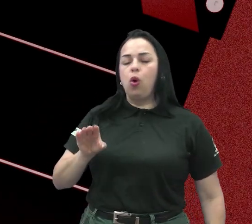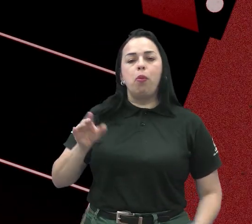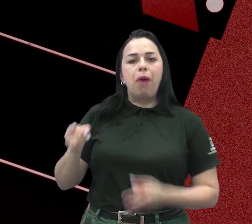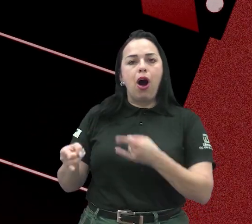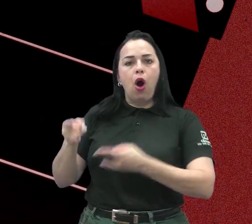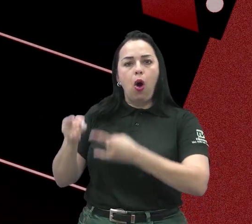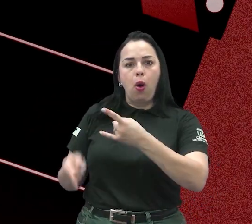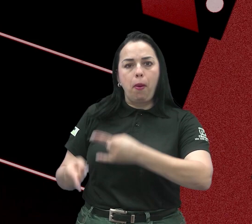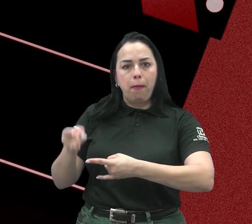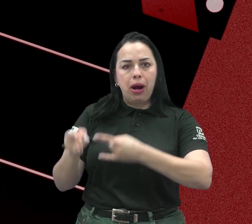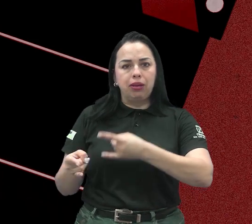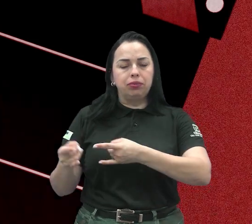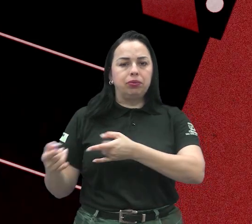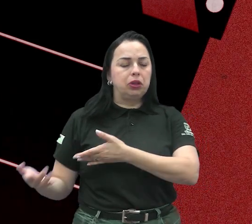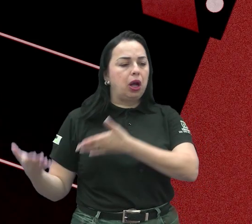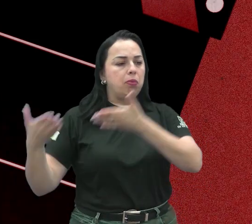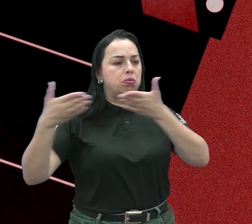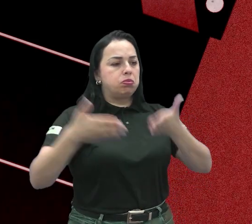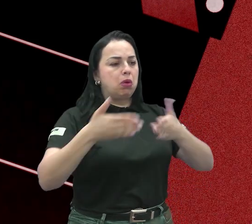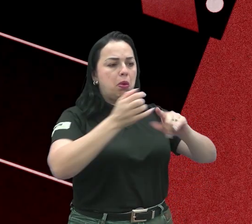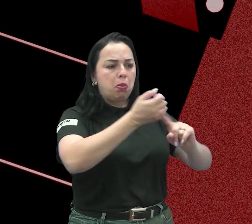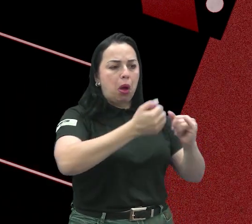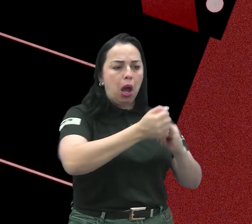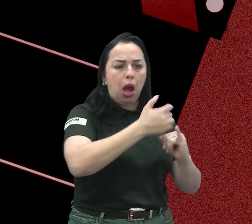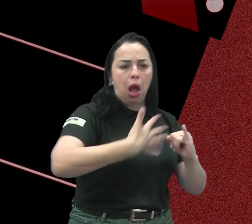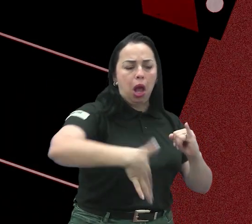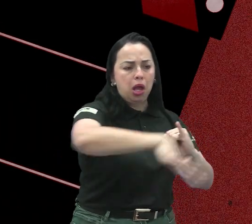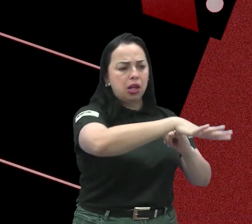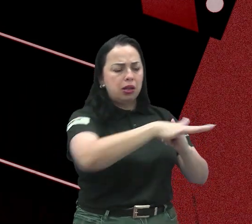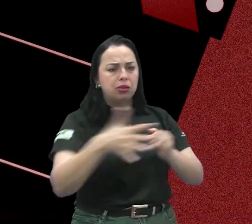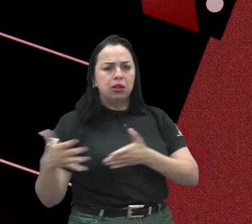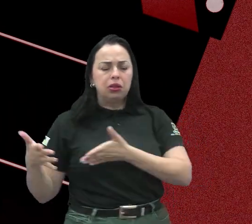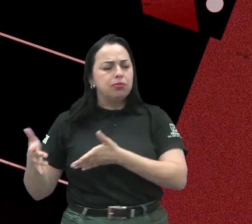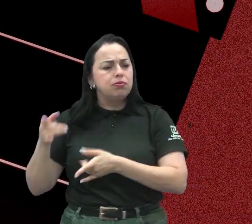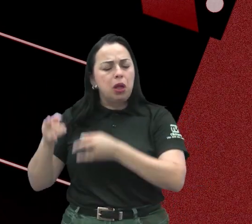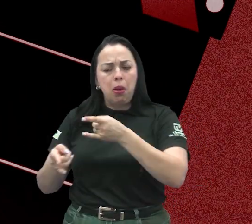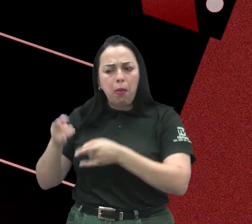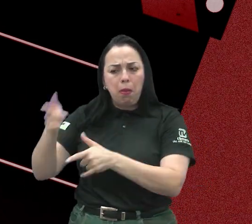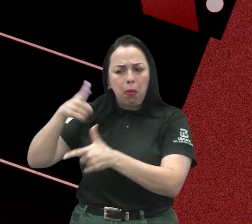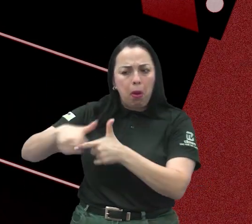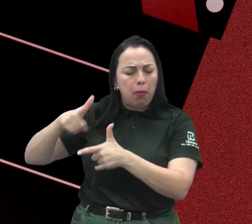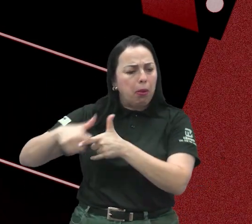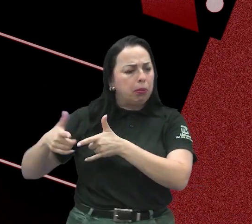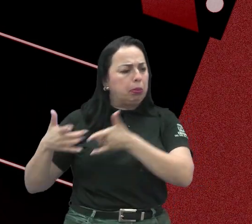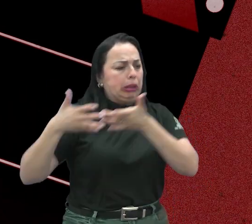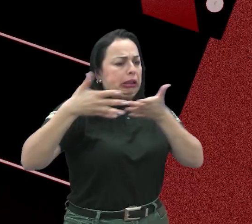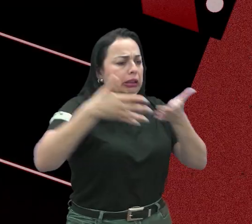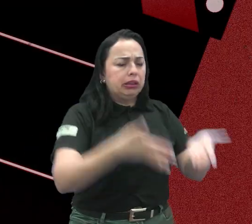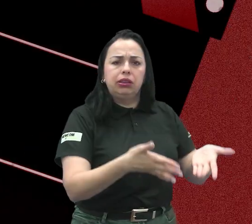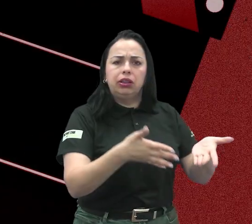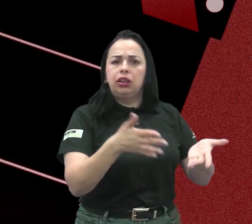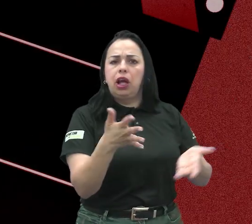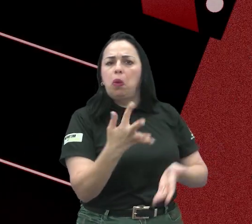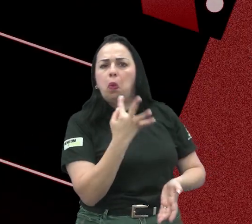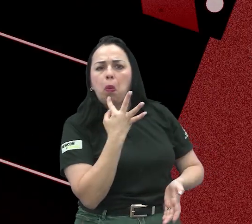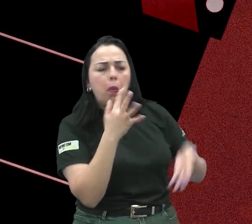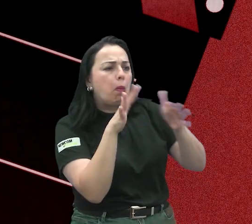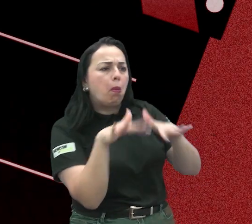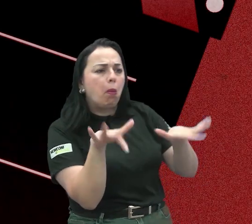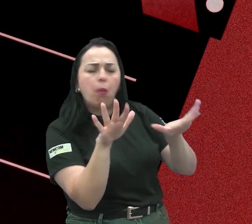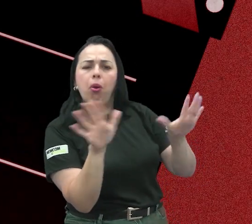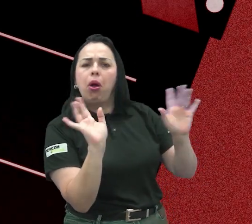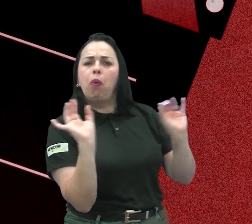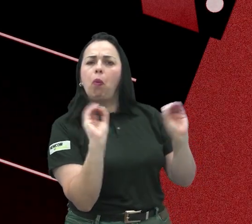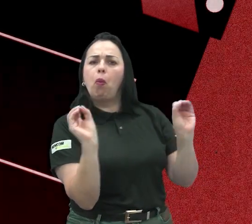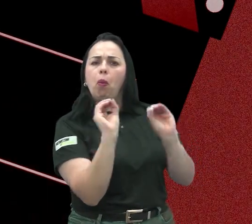que vai parar sozinha numa ilha selvagem após um acidente de carga. Sem saber nada do mundo ao redor, ela